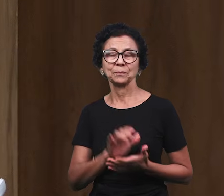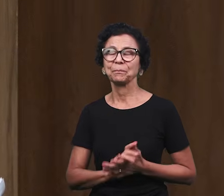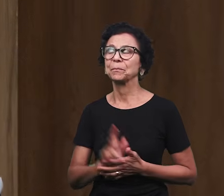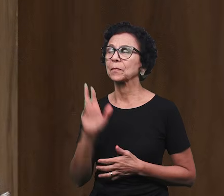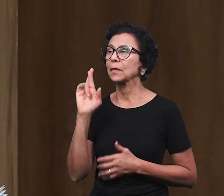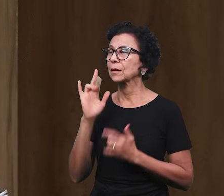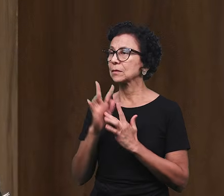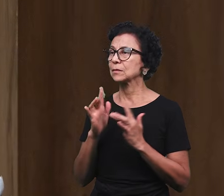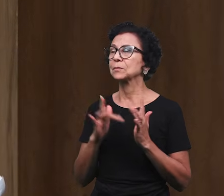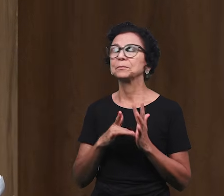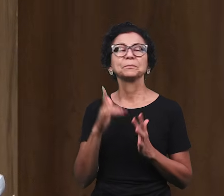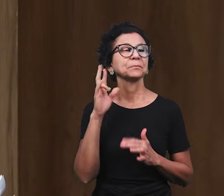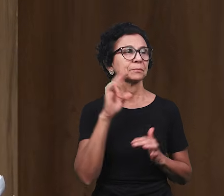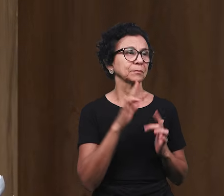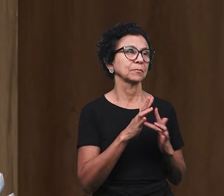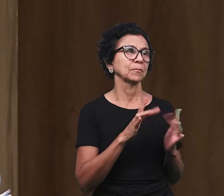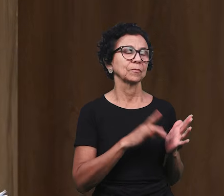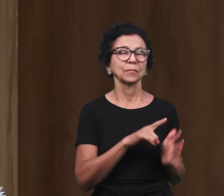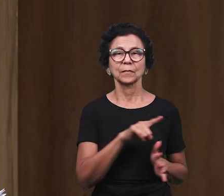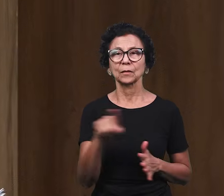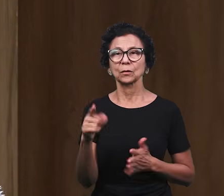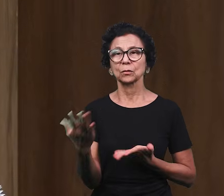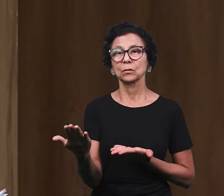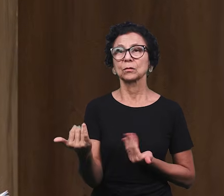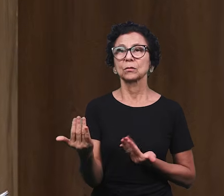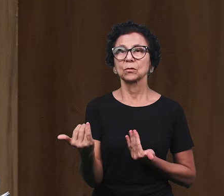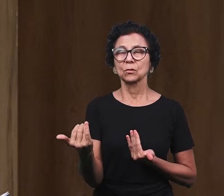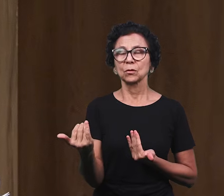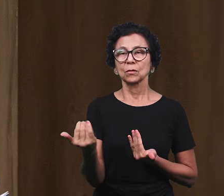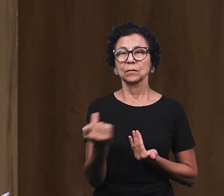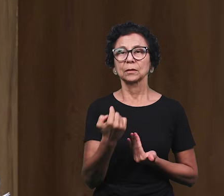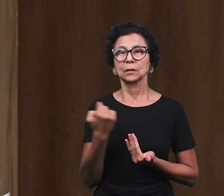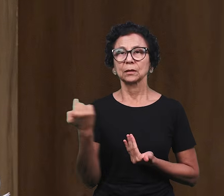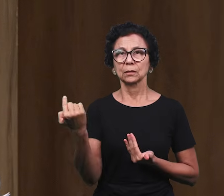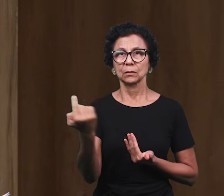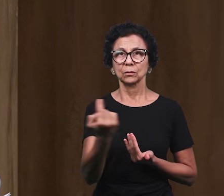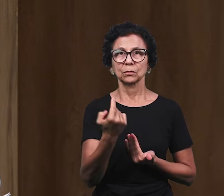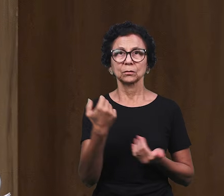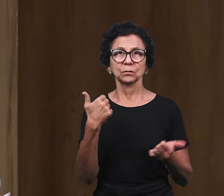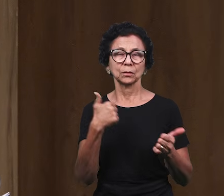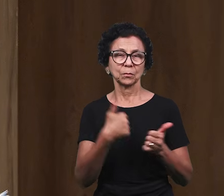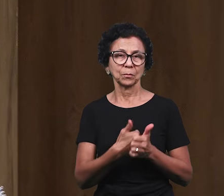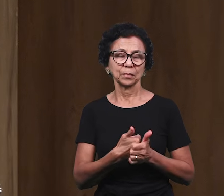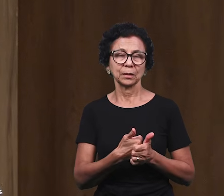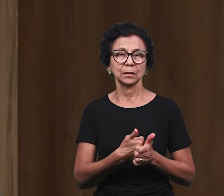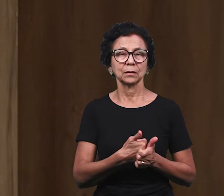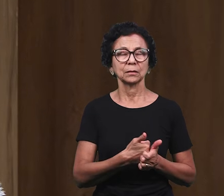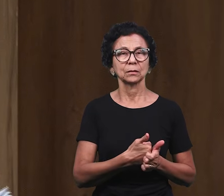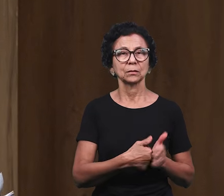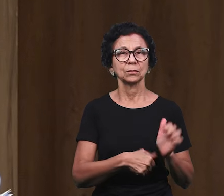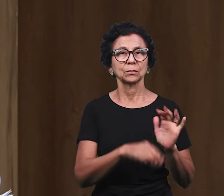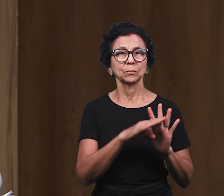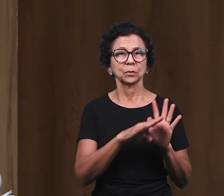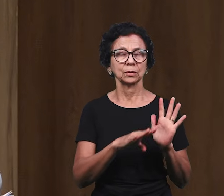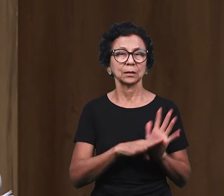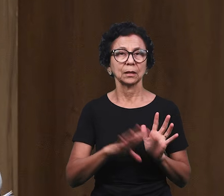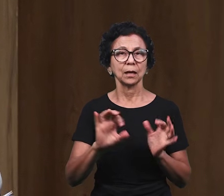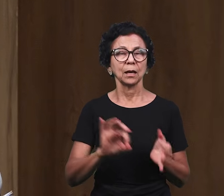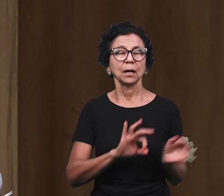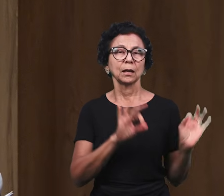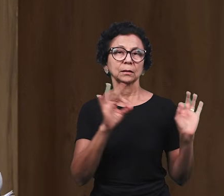Senhor, Josias. Paz do Senhor aos jovens e a todos os que estão nos assistindo aqui